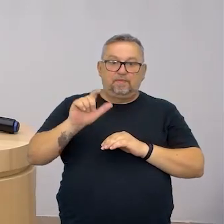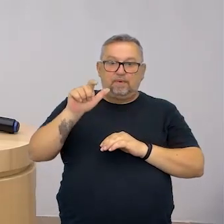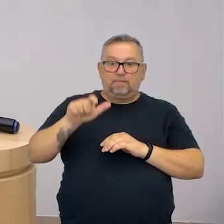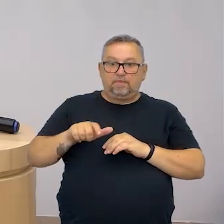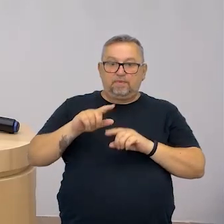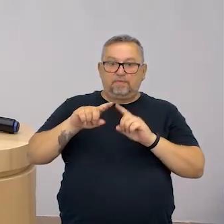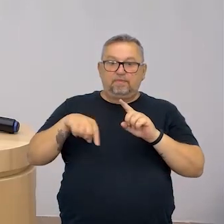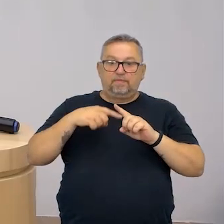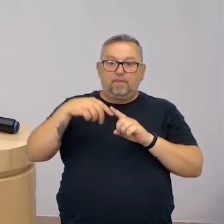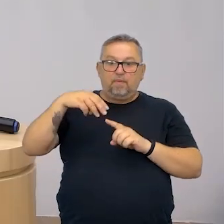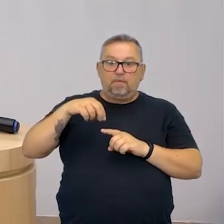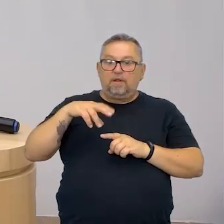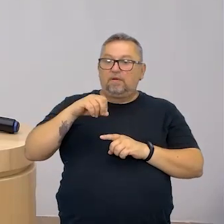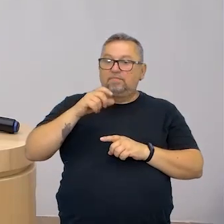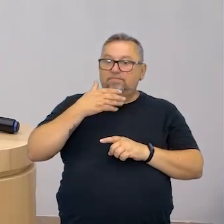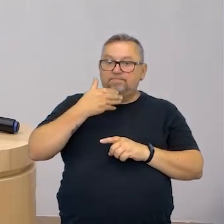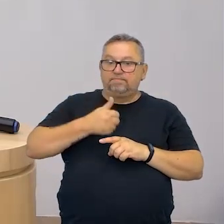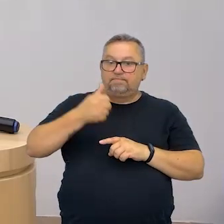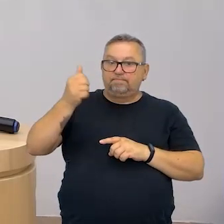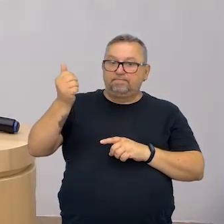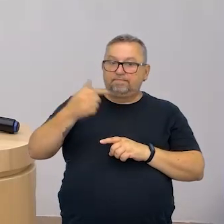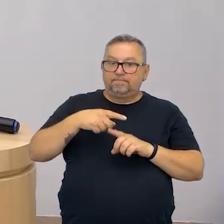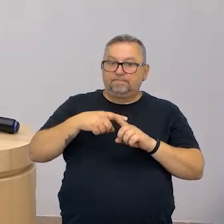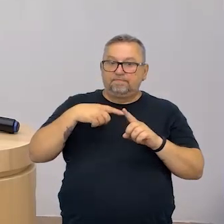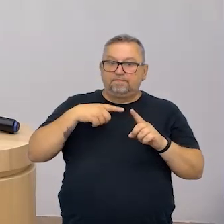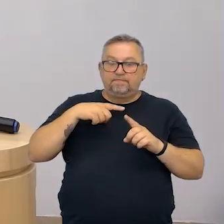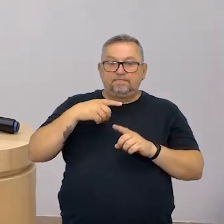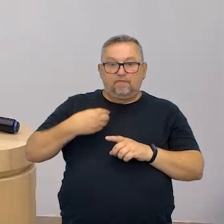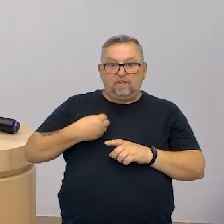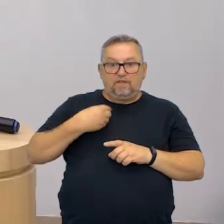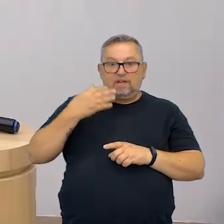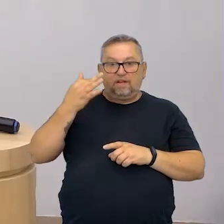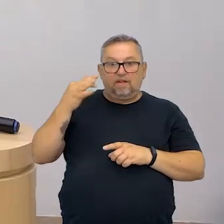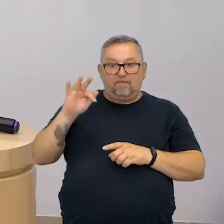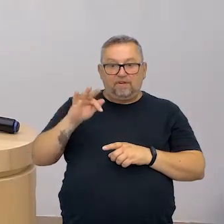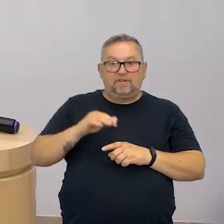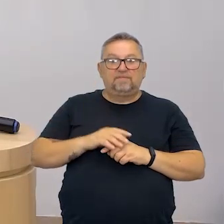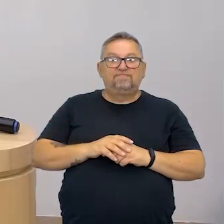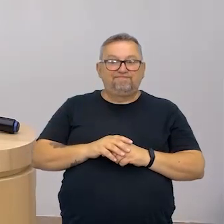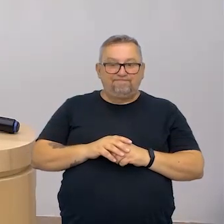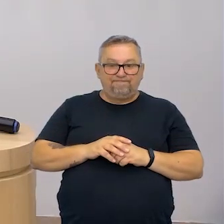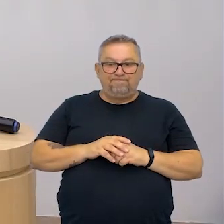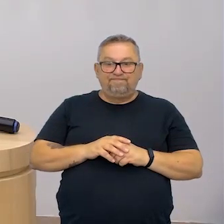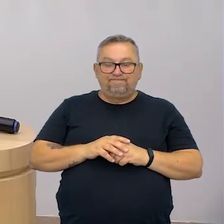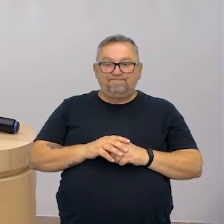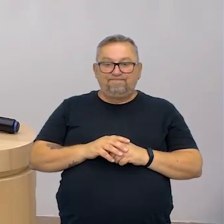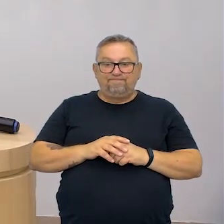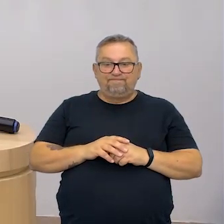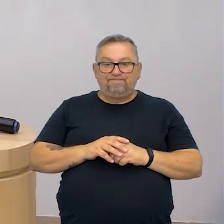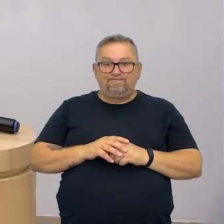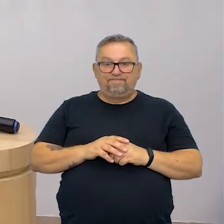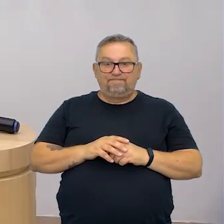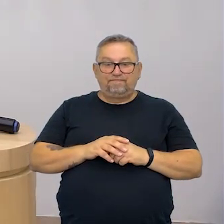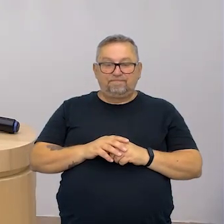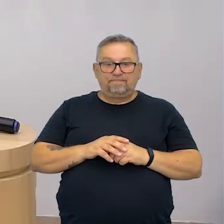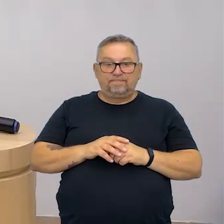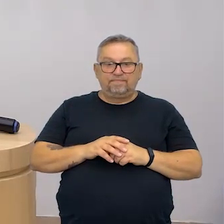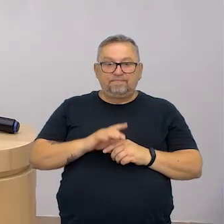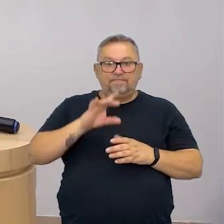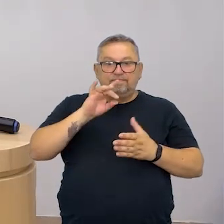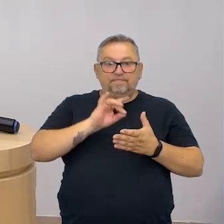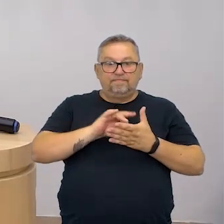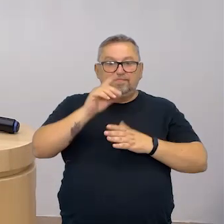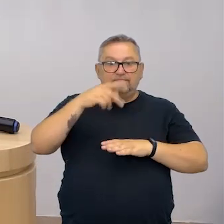com mérito maior, né? Só pelo fato de ter vivenciado a realidade